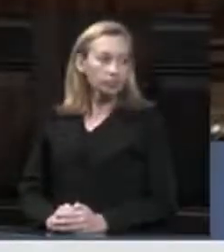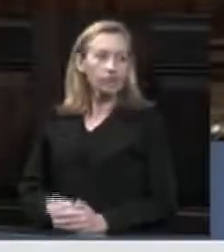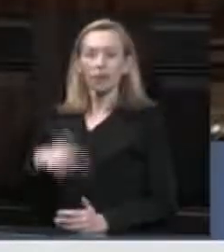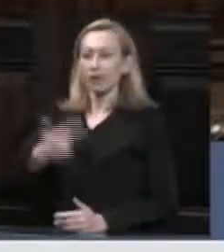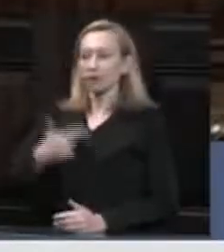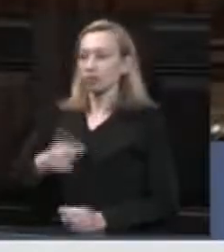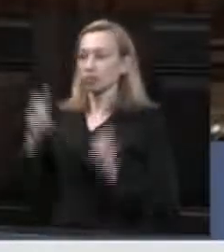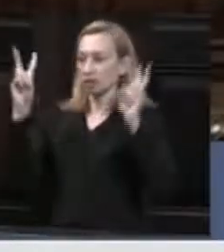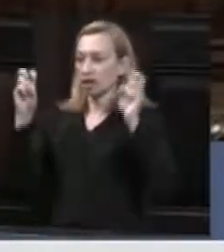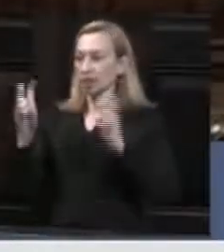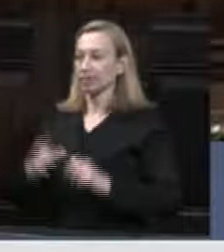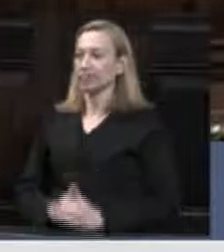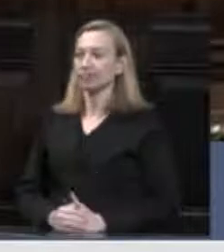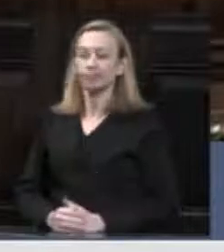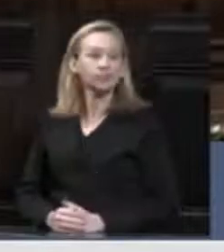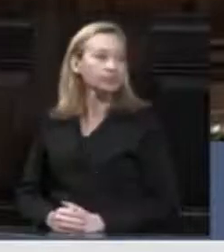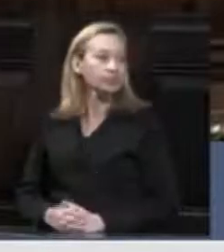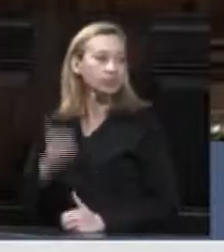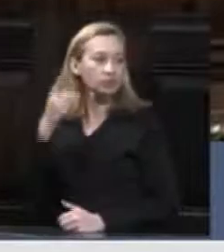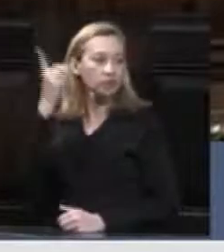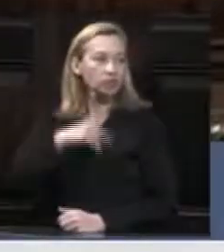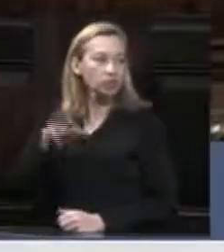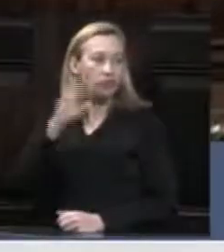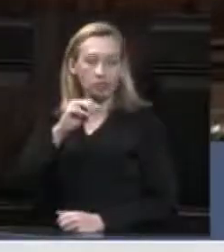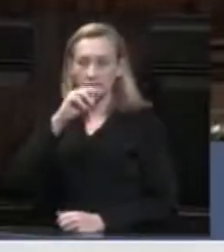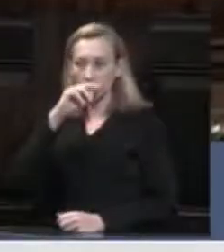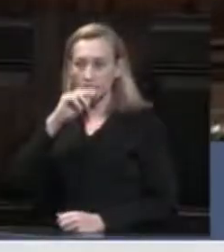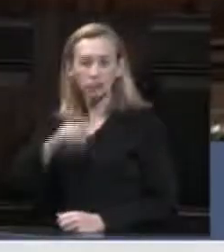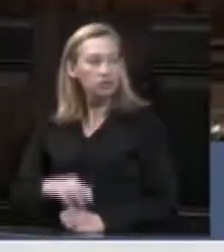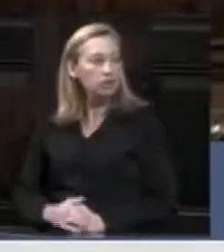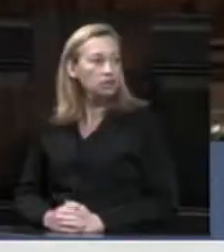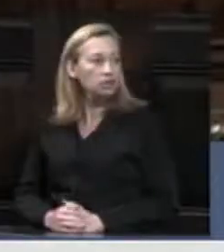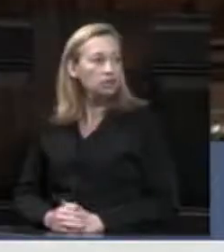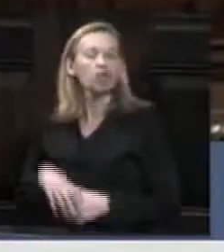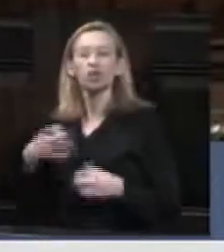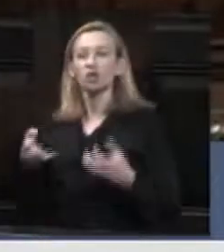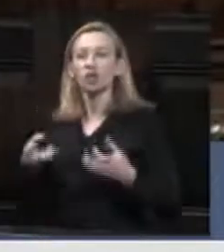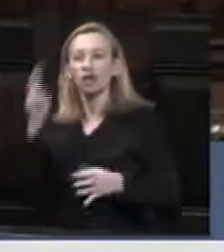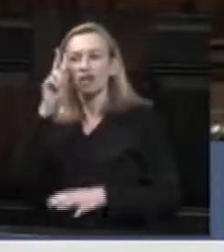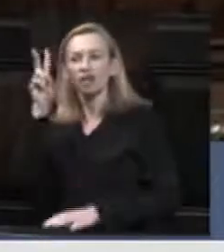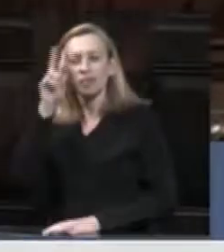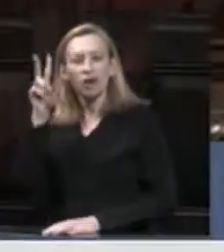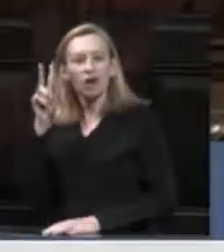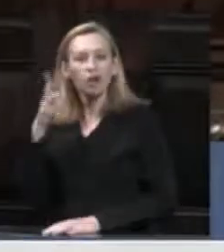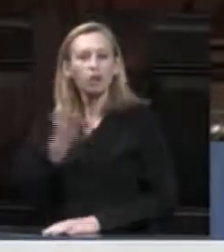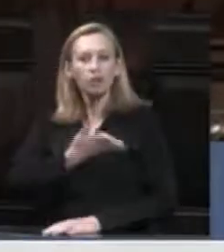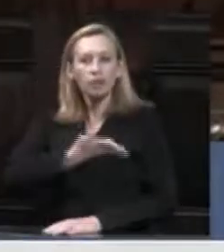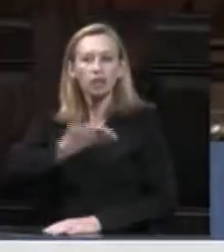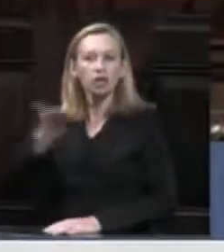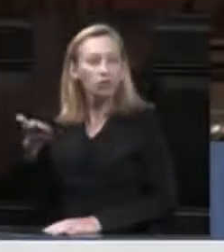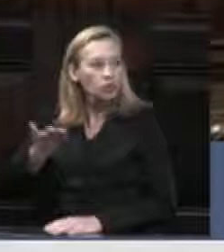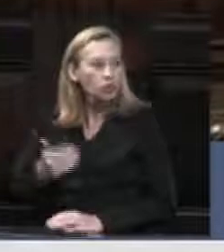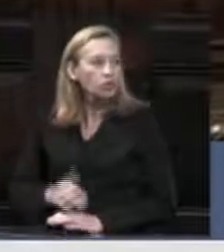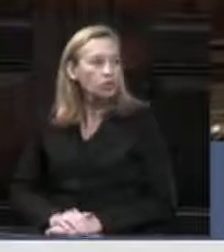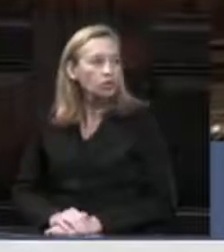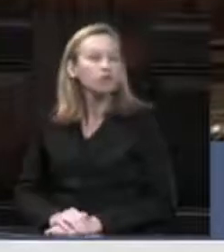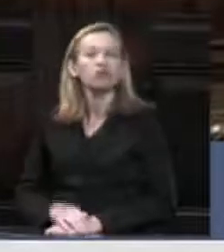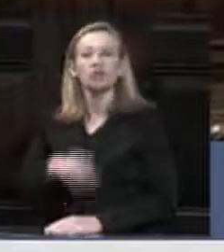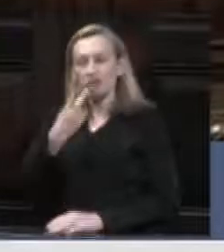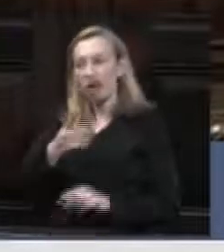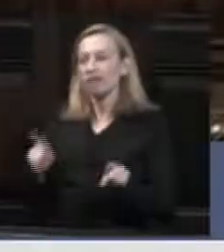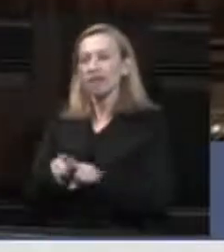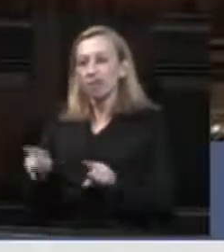Segundo tema, deputado Paulo Ramos, e não serei tão longo, eu quero aqui lembrar, Vossa Excelência interveio também sobre esse